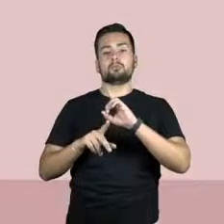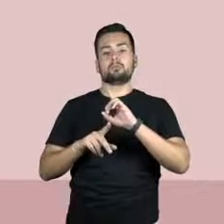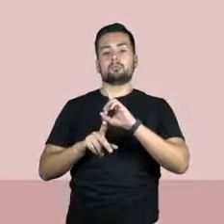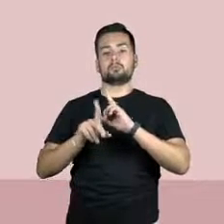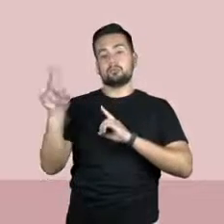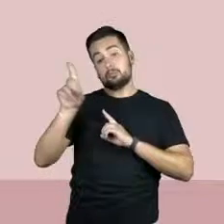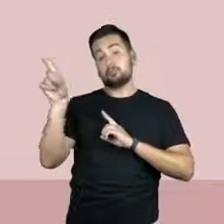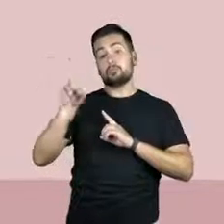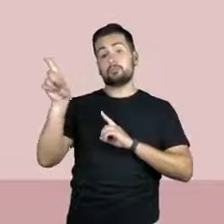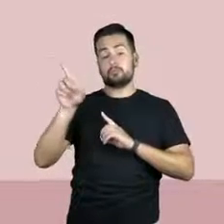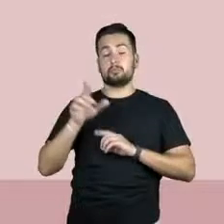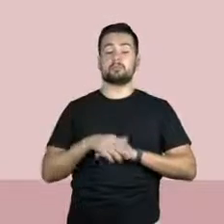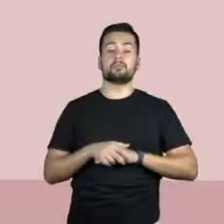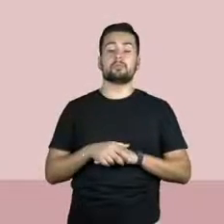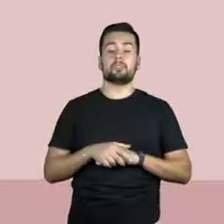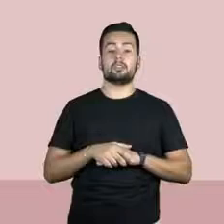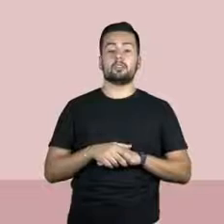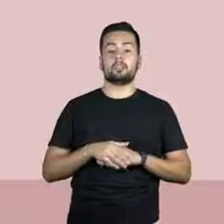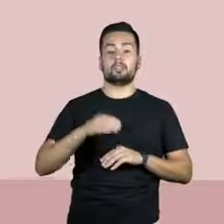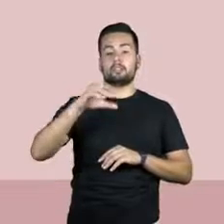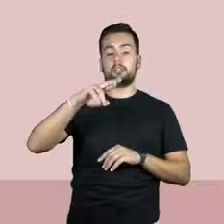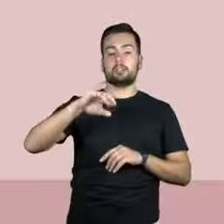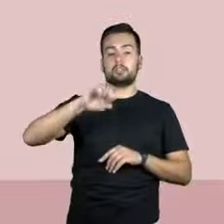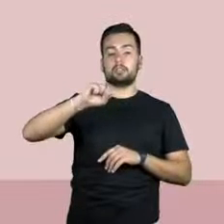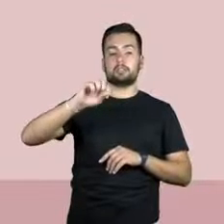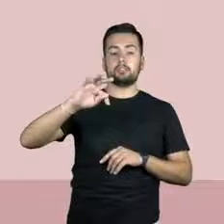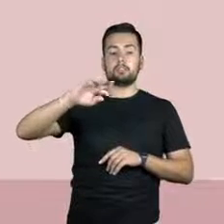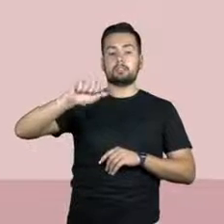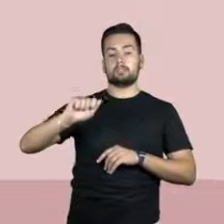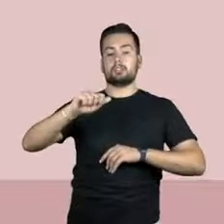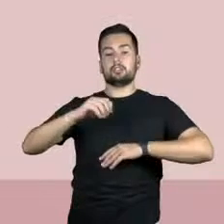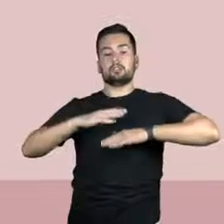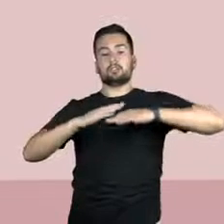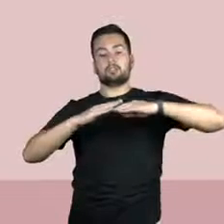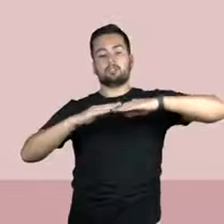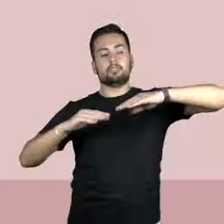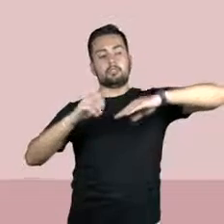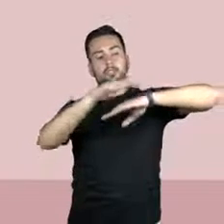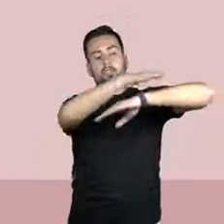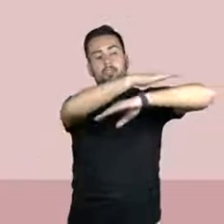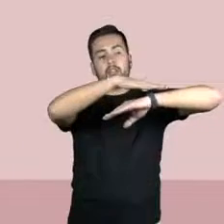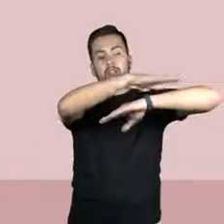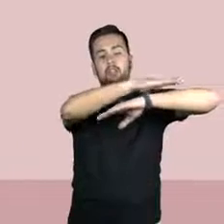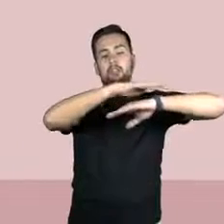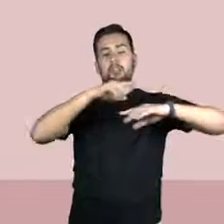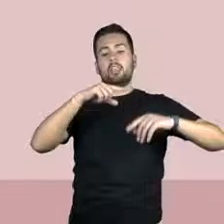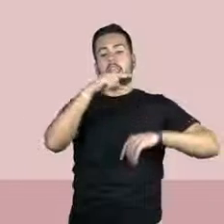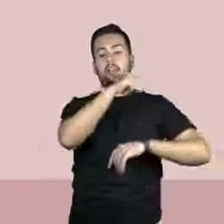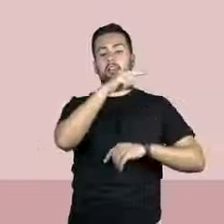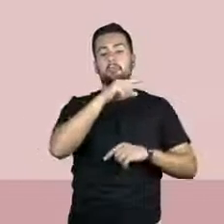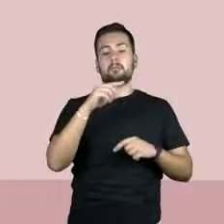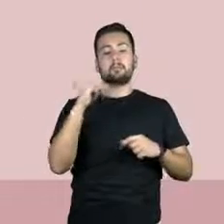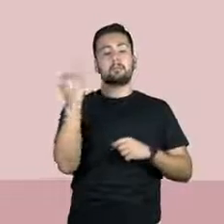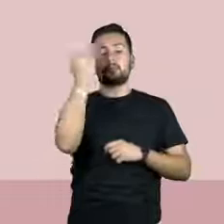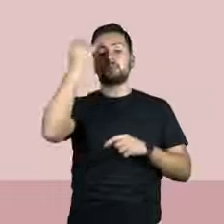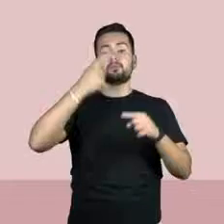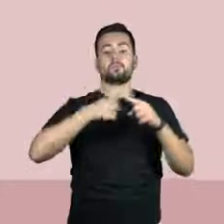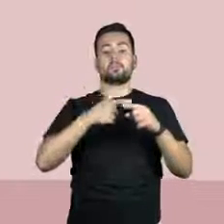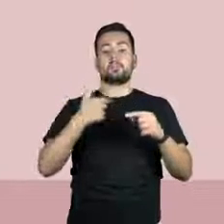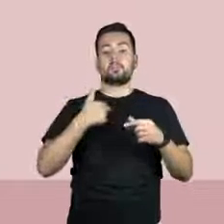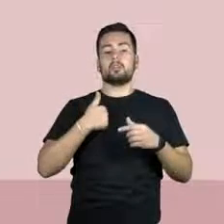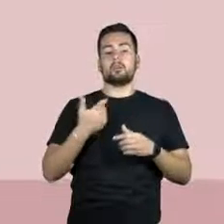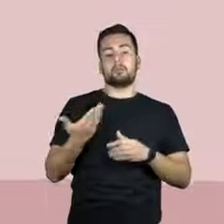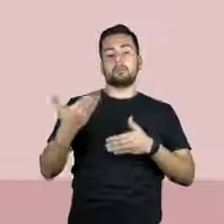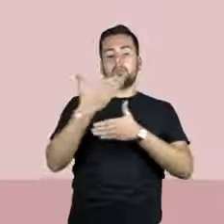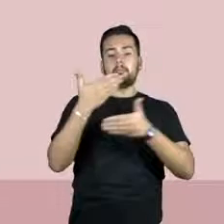inclinada, tá? A crista, que seria o topo do talude, tá? Por que a crista é importante? Eu mostrei ali no slide anterior